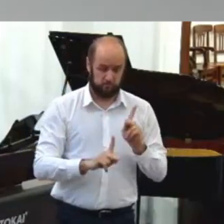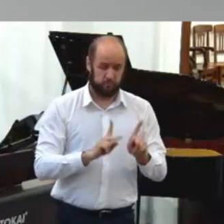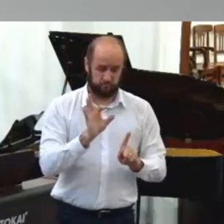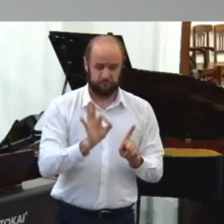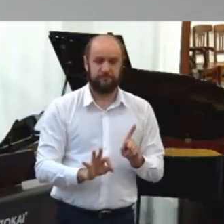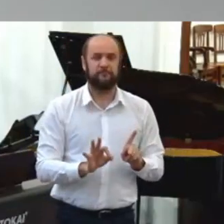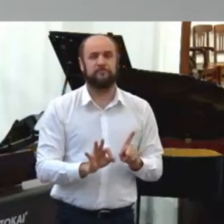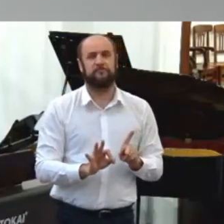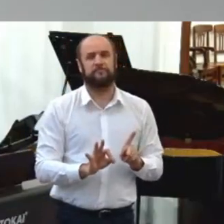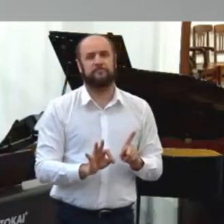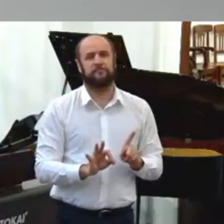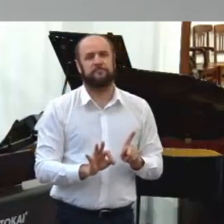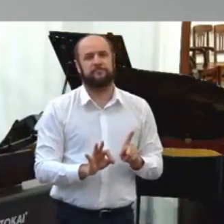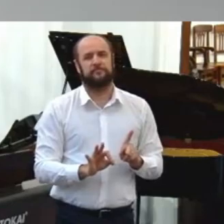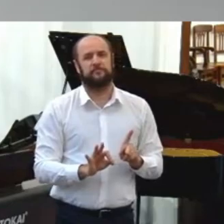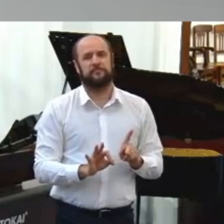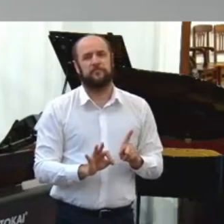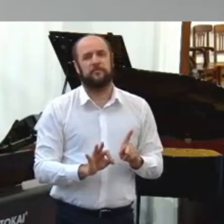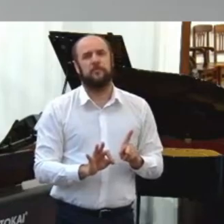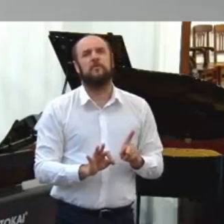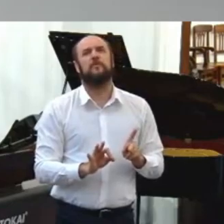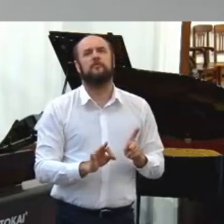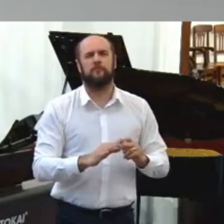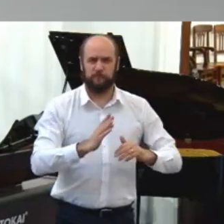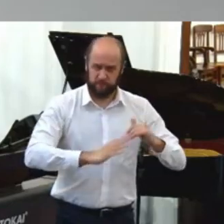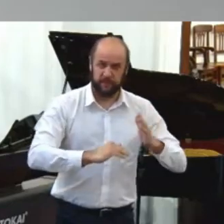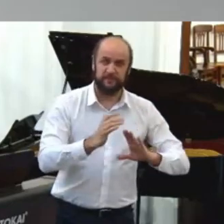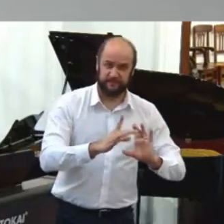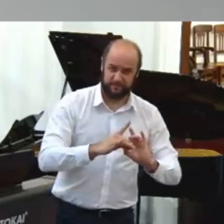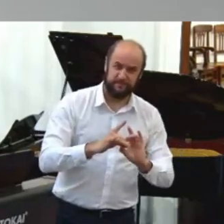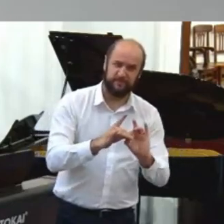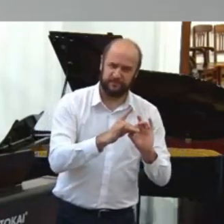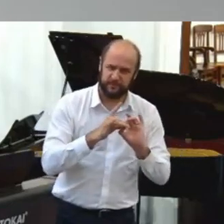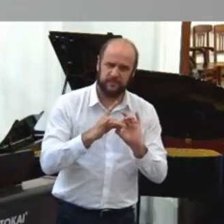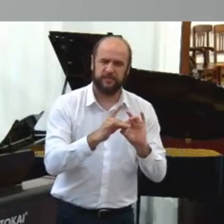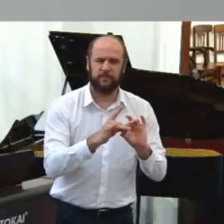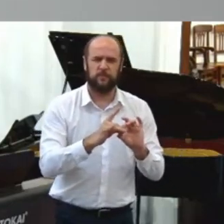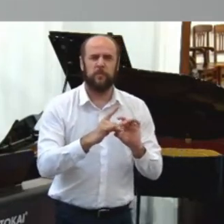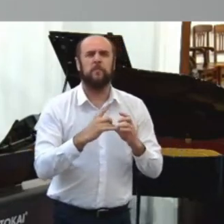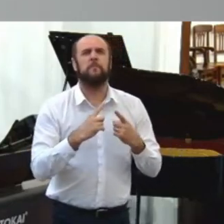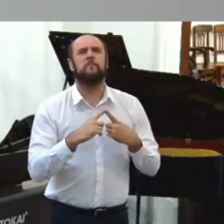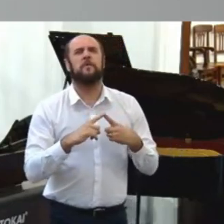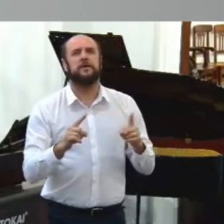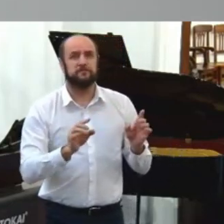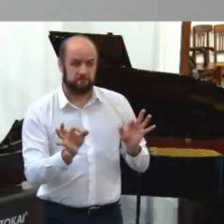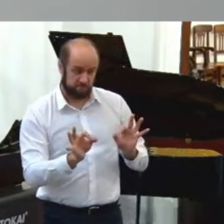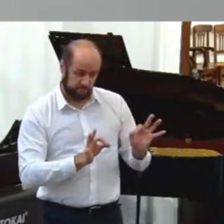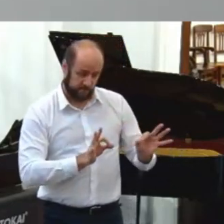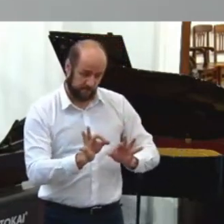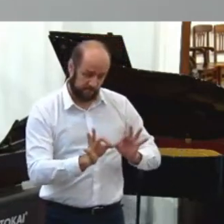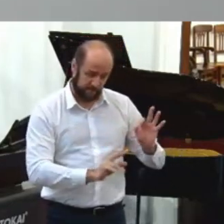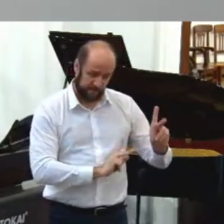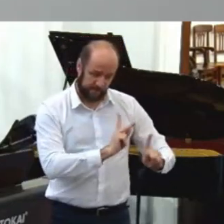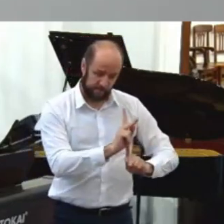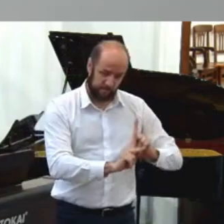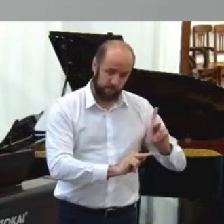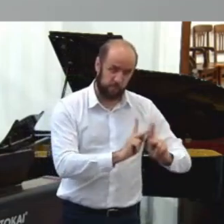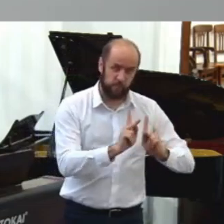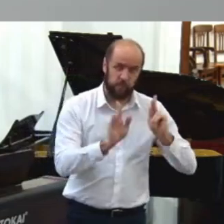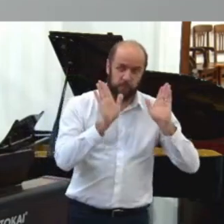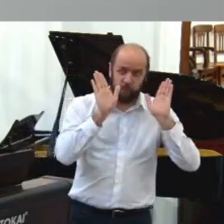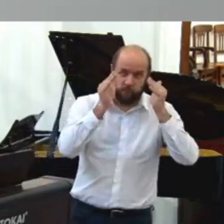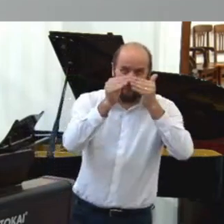povo do Egito, não só legislou a aliança para aquele povo, mas preparou um povo para